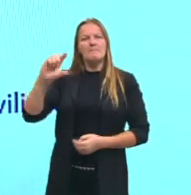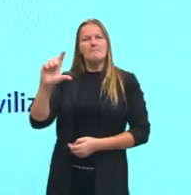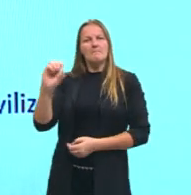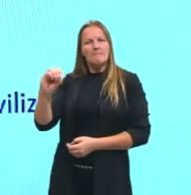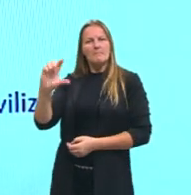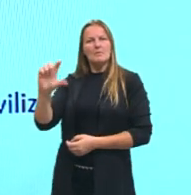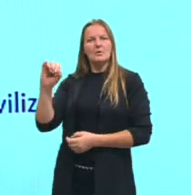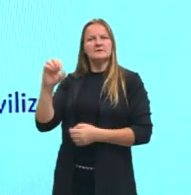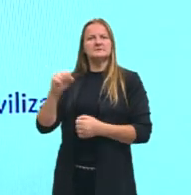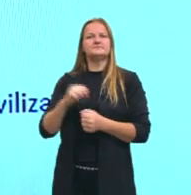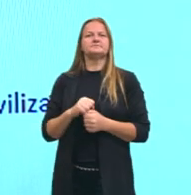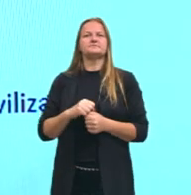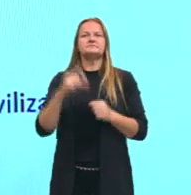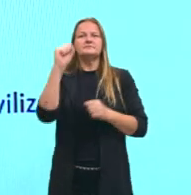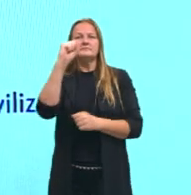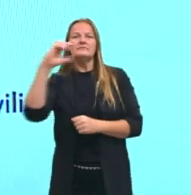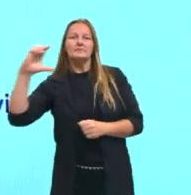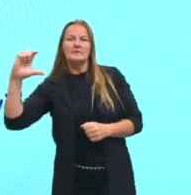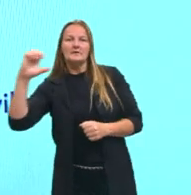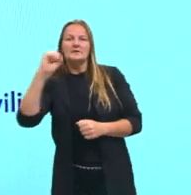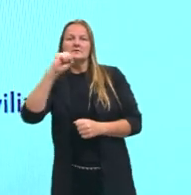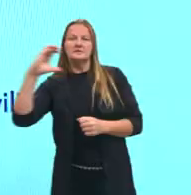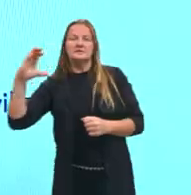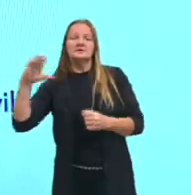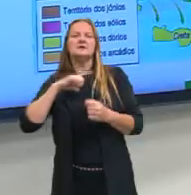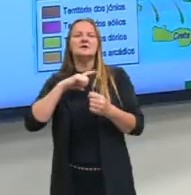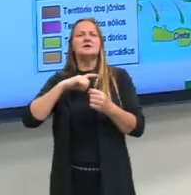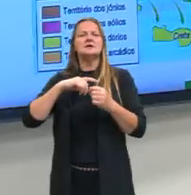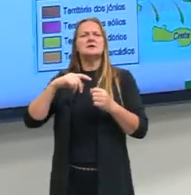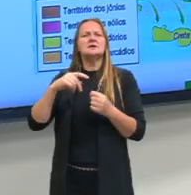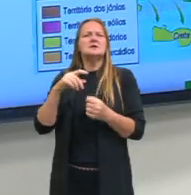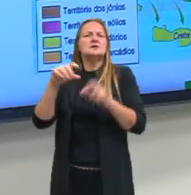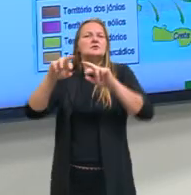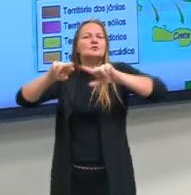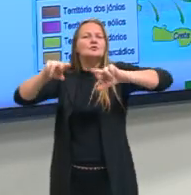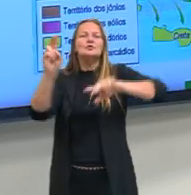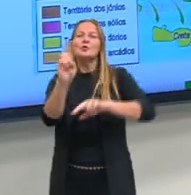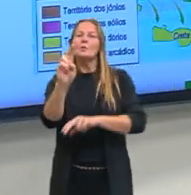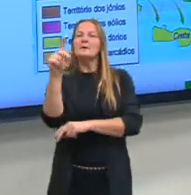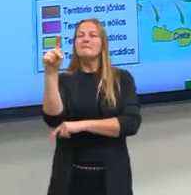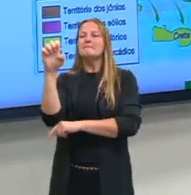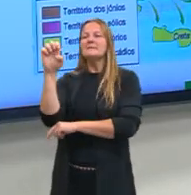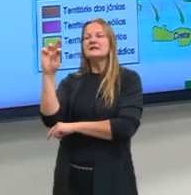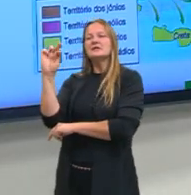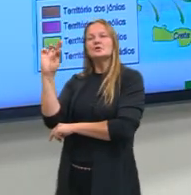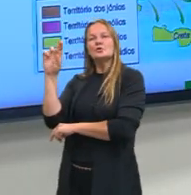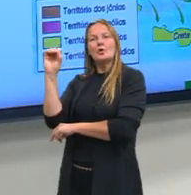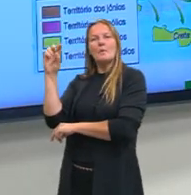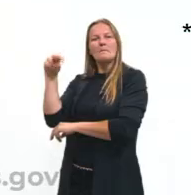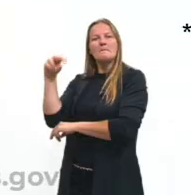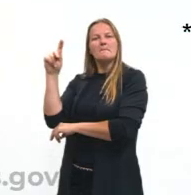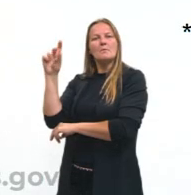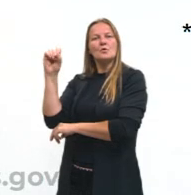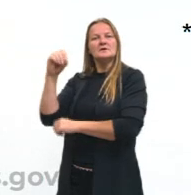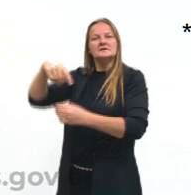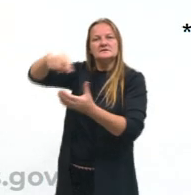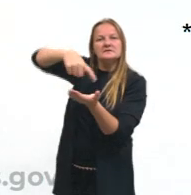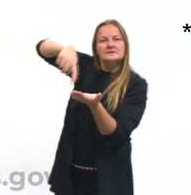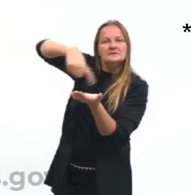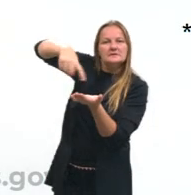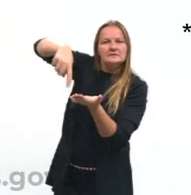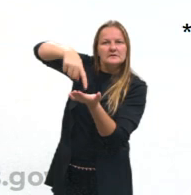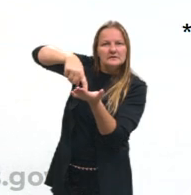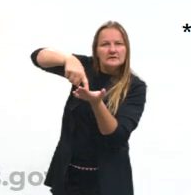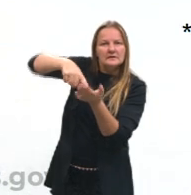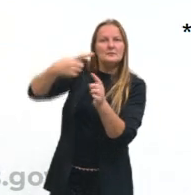hoje Florianópolis cidade Floriano Petrópolis cidade Pedro Nova Petrópolis Rio Grande do Sul ligada a Pólis que a